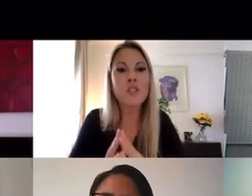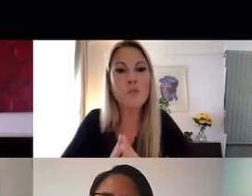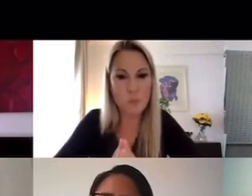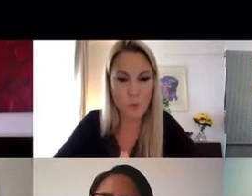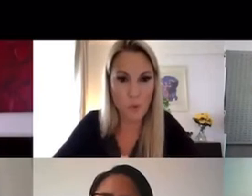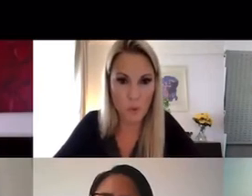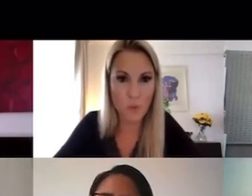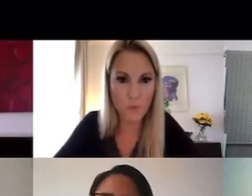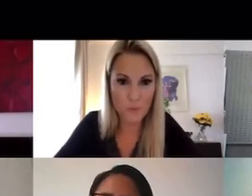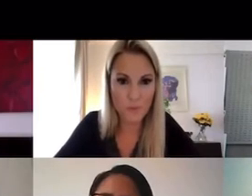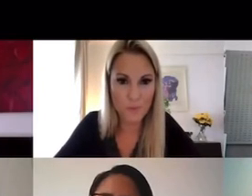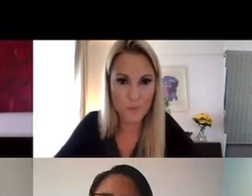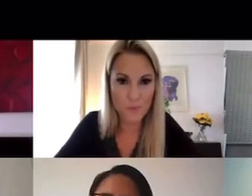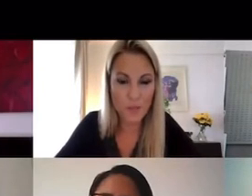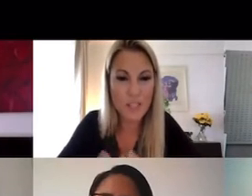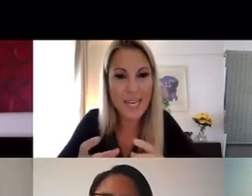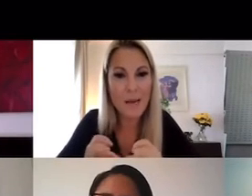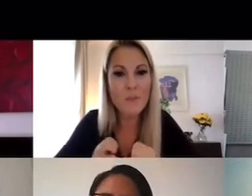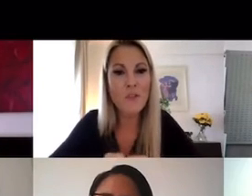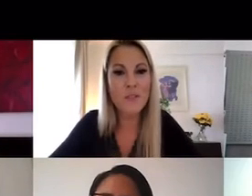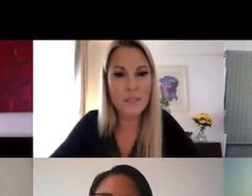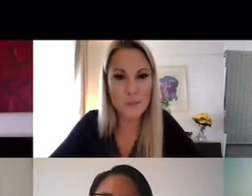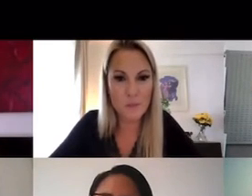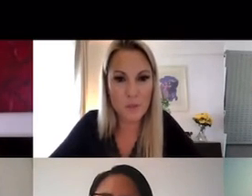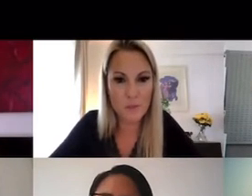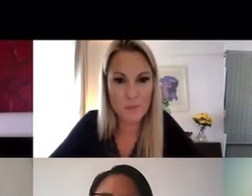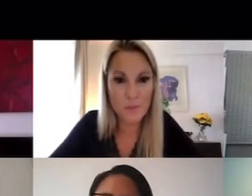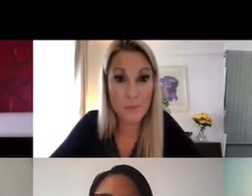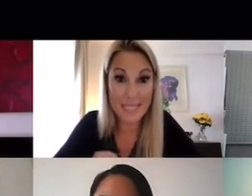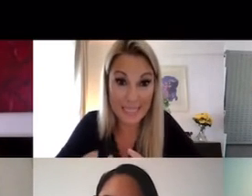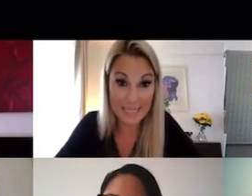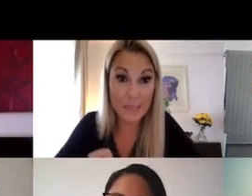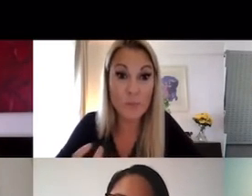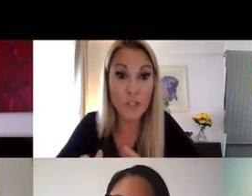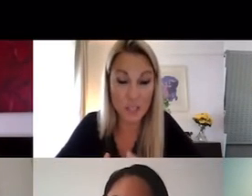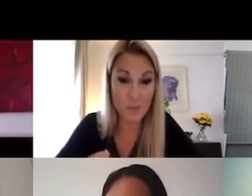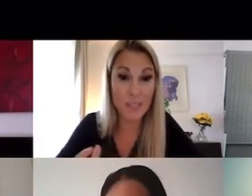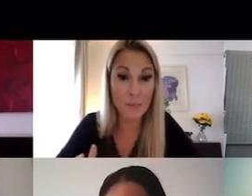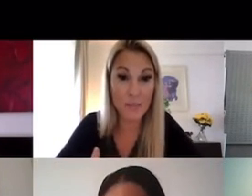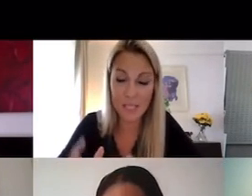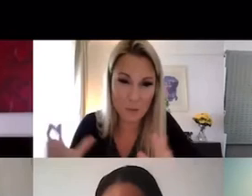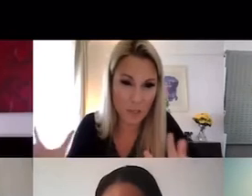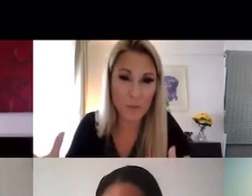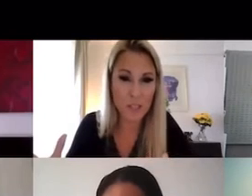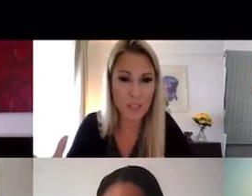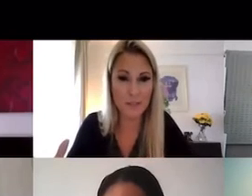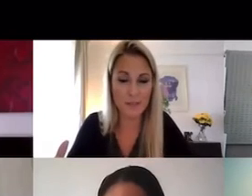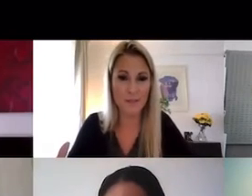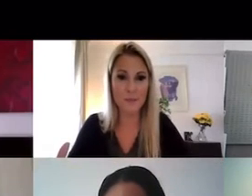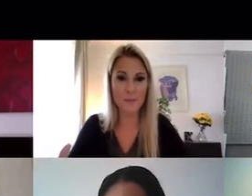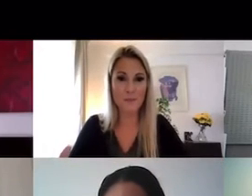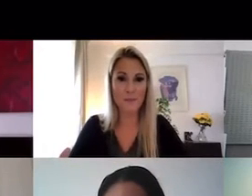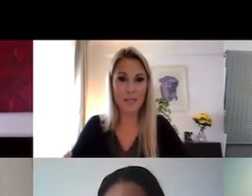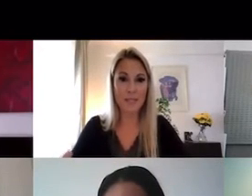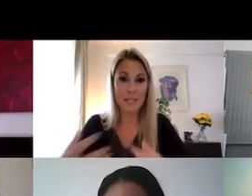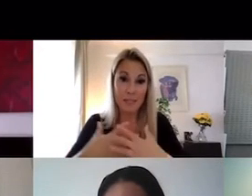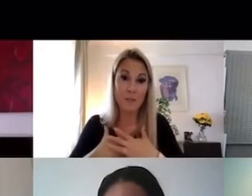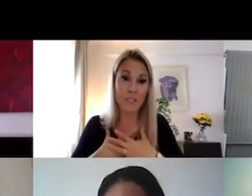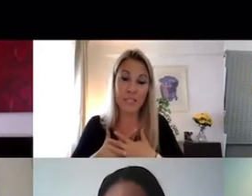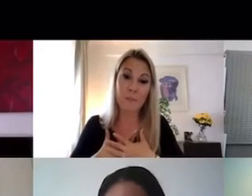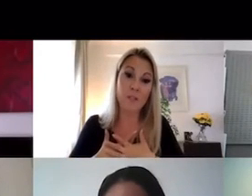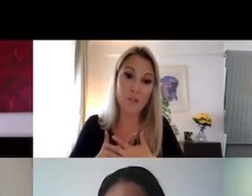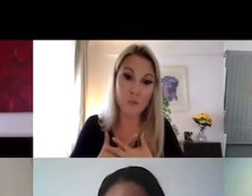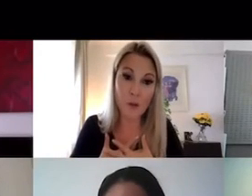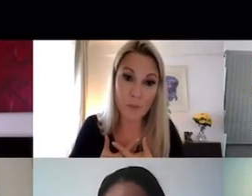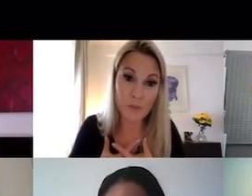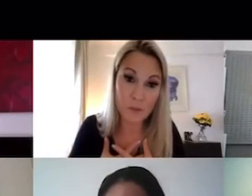Só quando nós temos pouco, nós agarramos-nos ao que temos para sentirmos que estamos a trabalhar. Isto é tudo inconsciente.